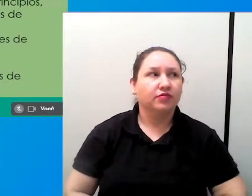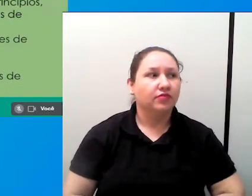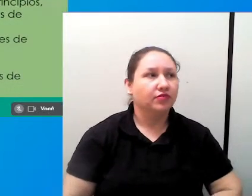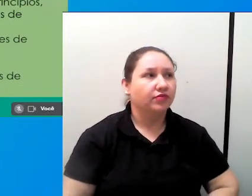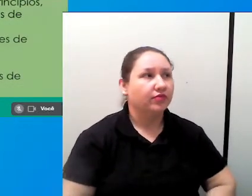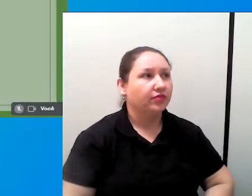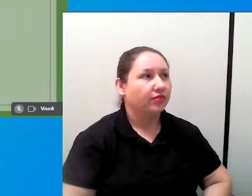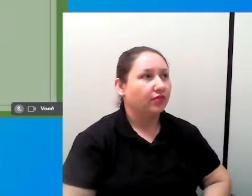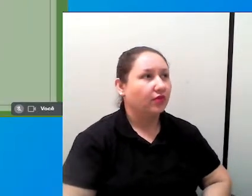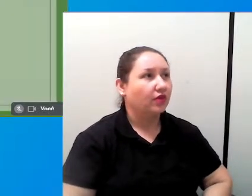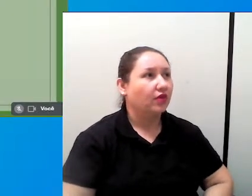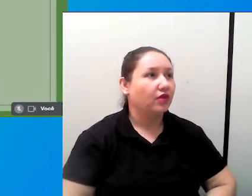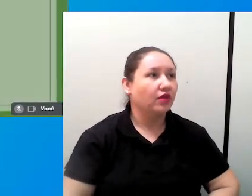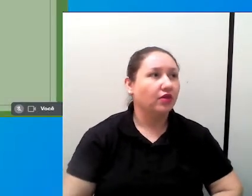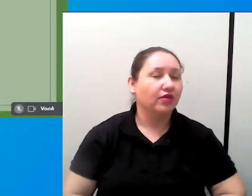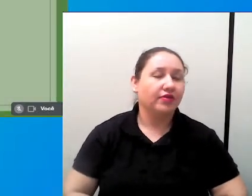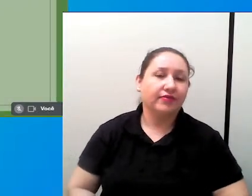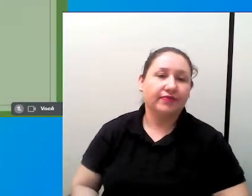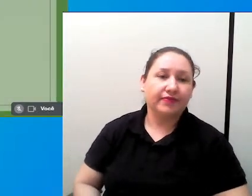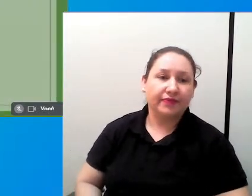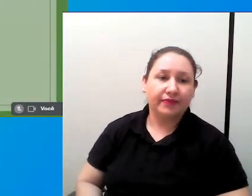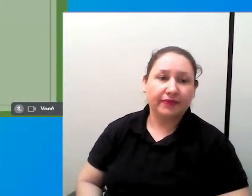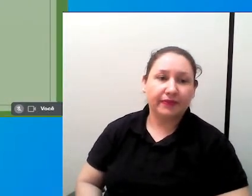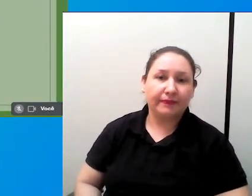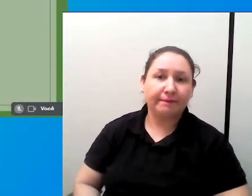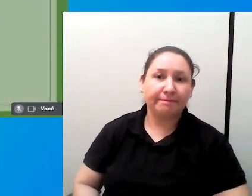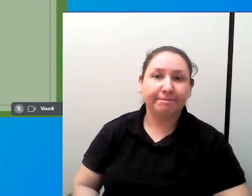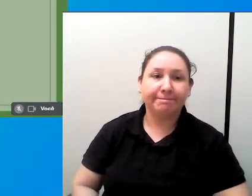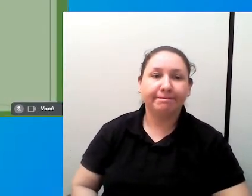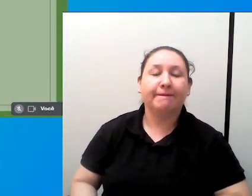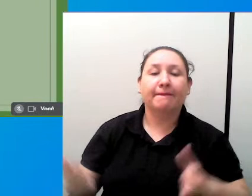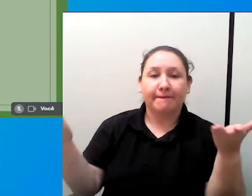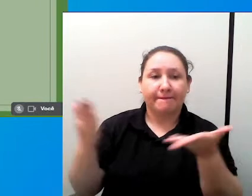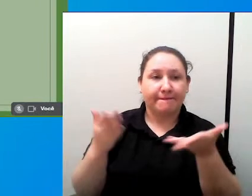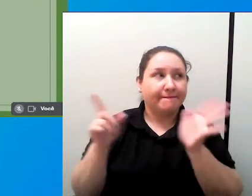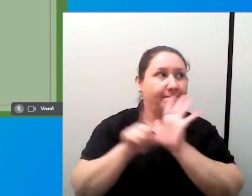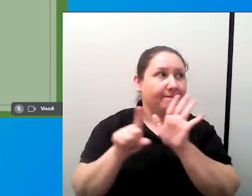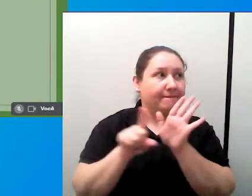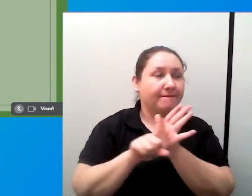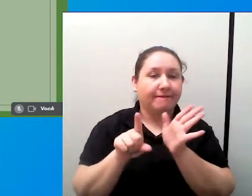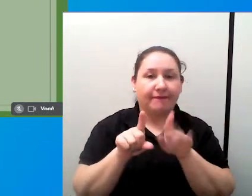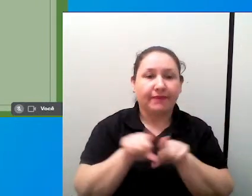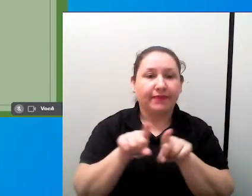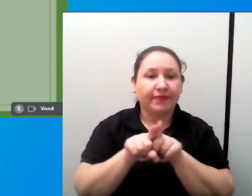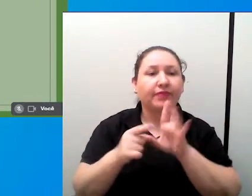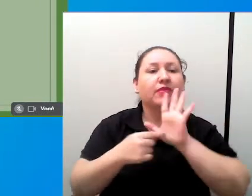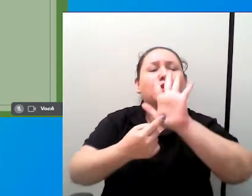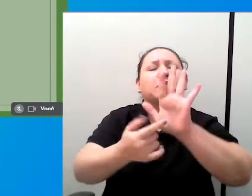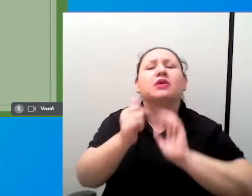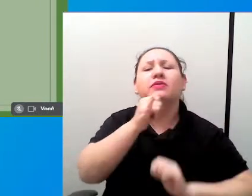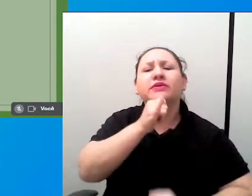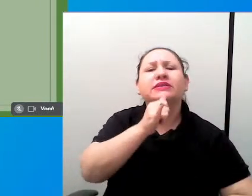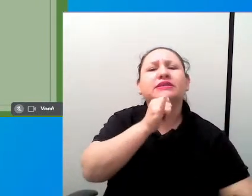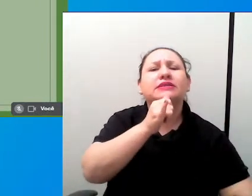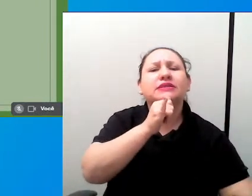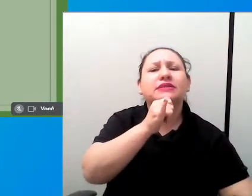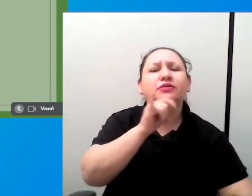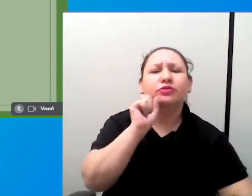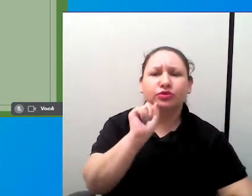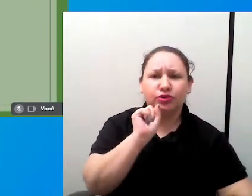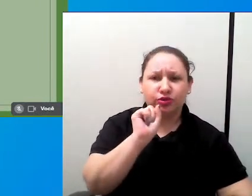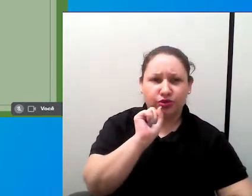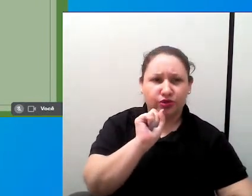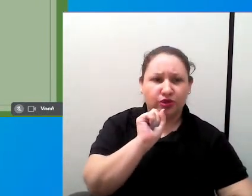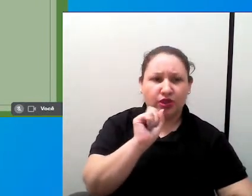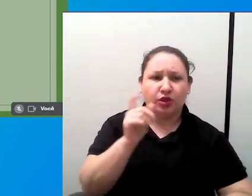E compartilho aqui com vocês um exemplo de um dos projetos que, né, foram